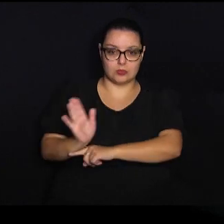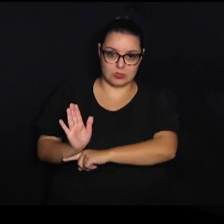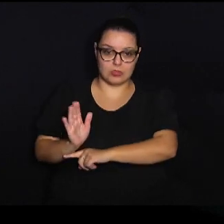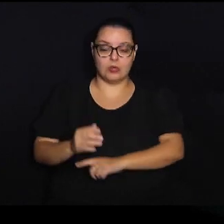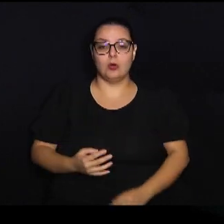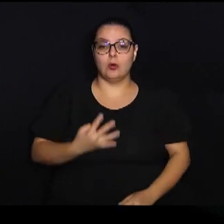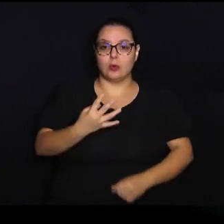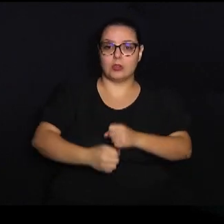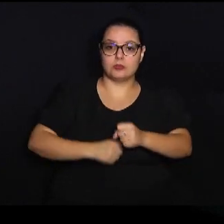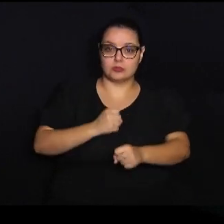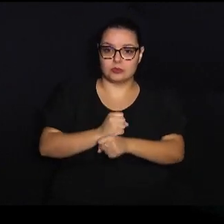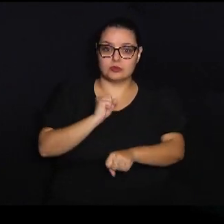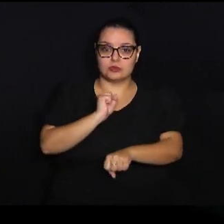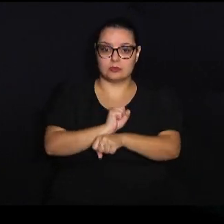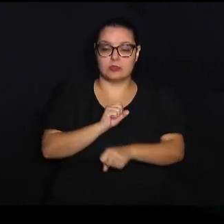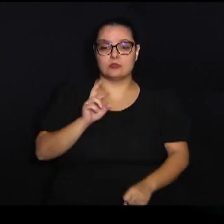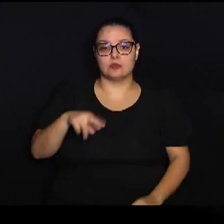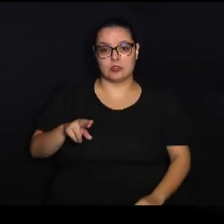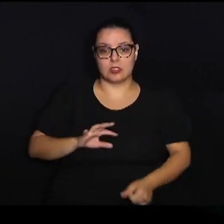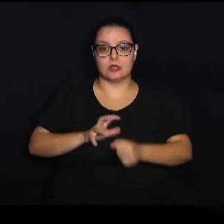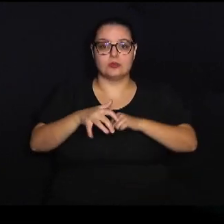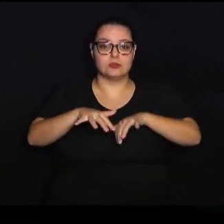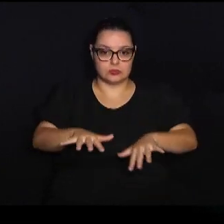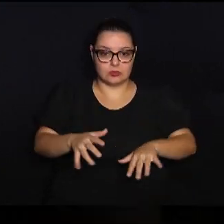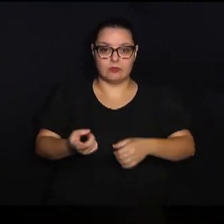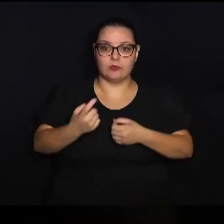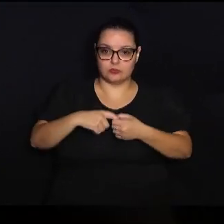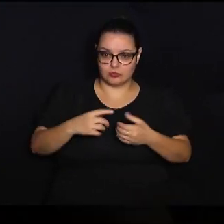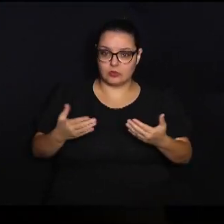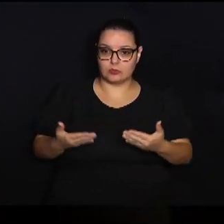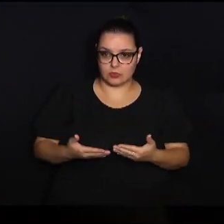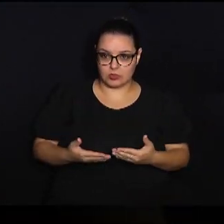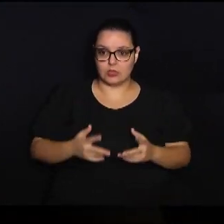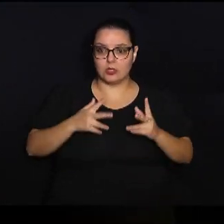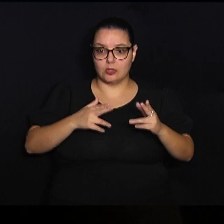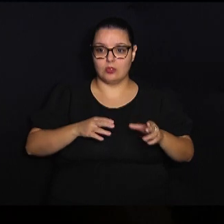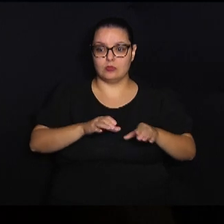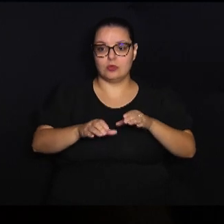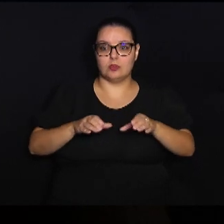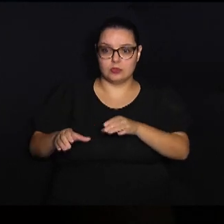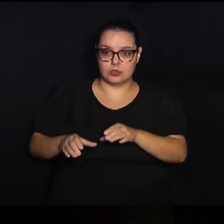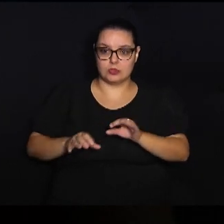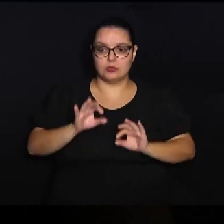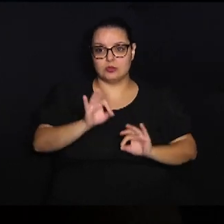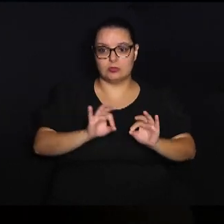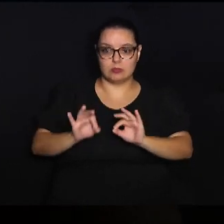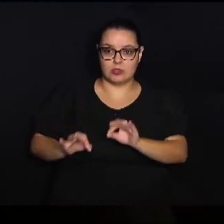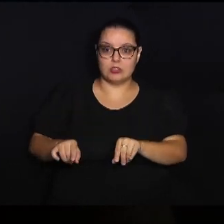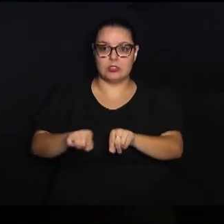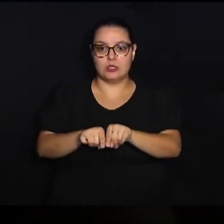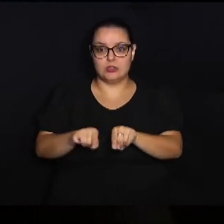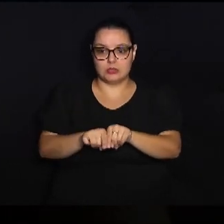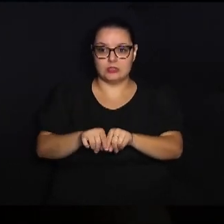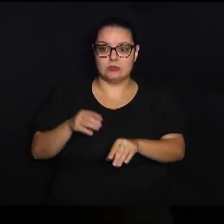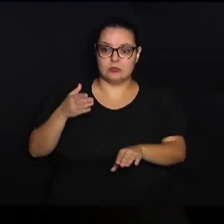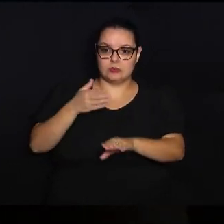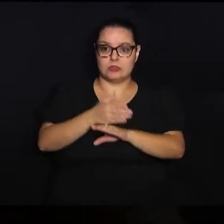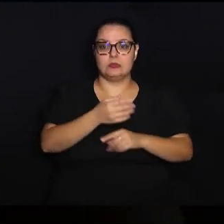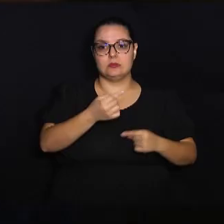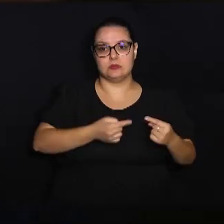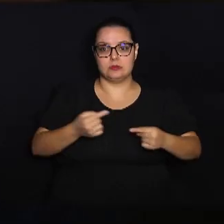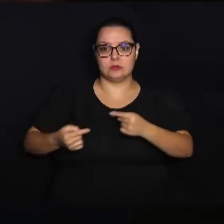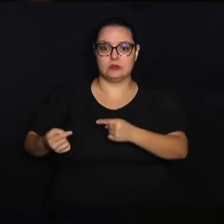praticantes e profissionais, como artistas, músicos, produtores culturais e gestores públicos, assim como